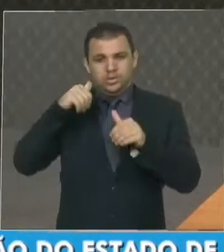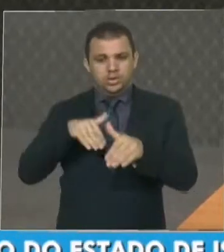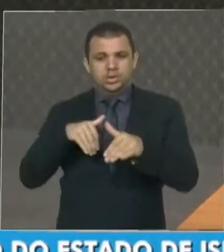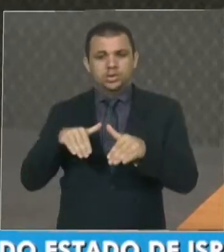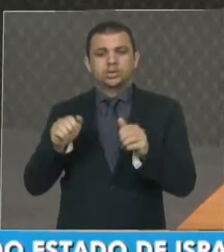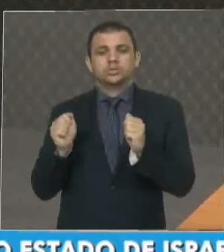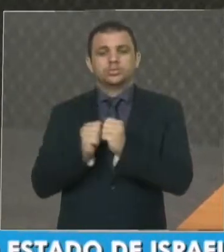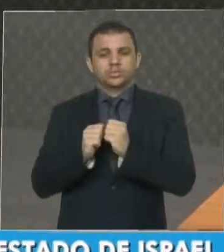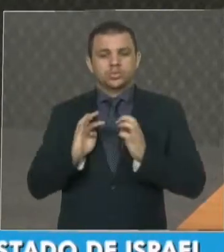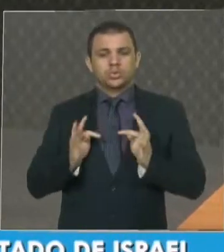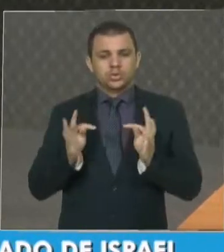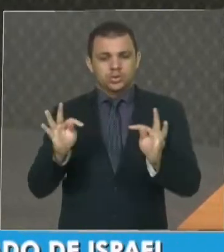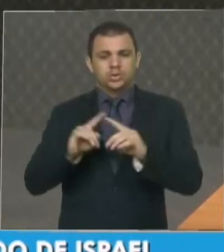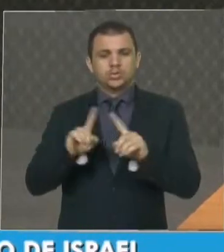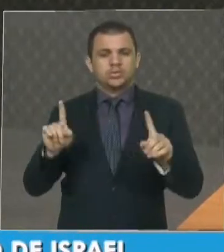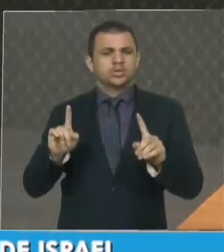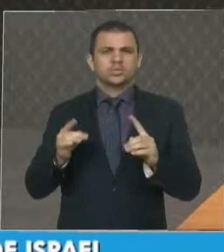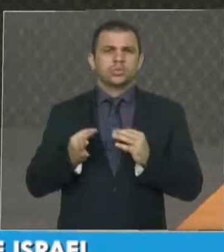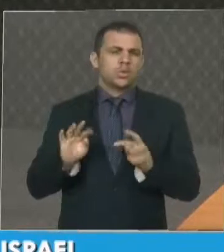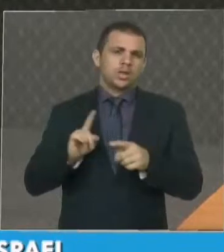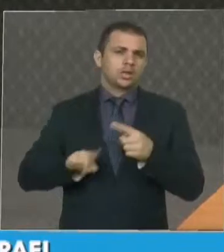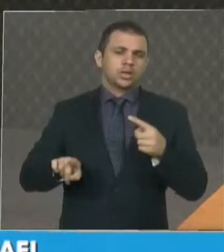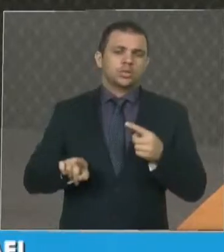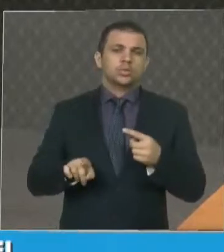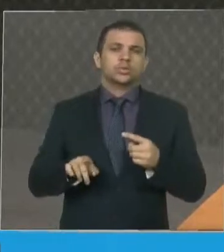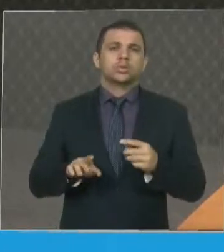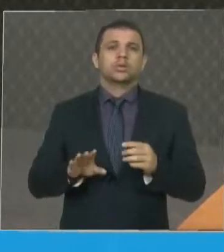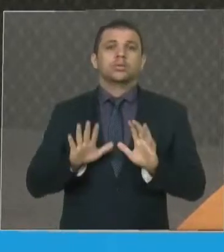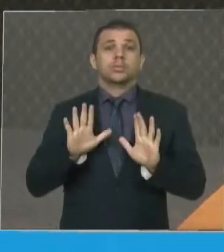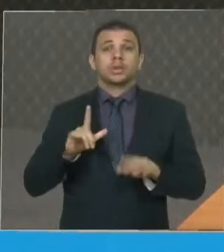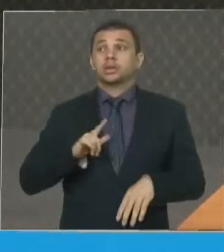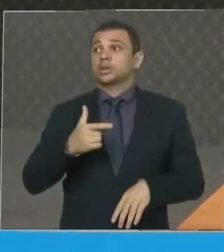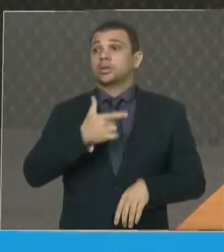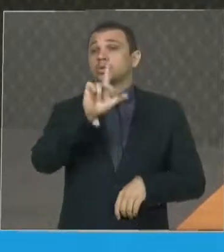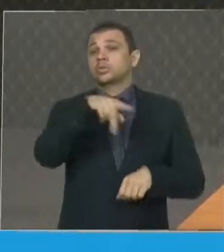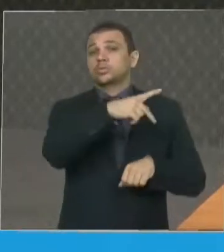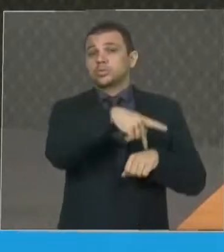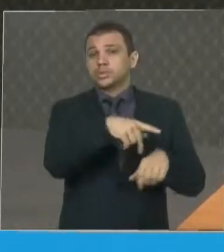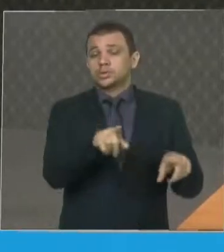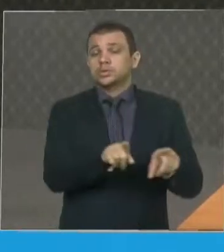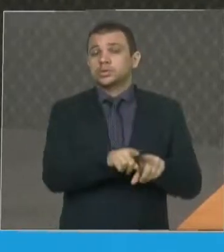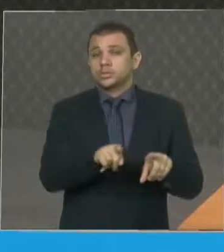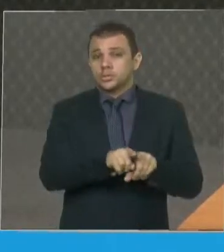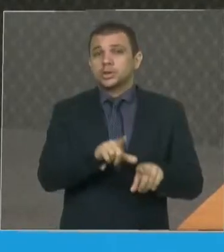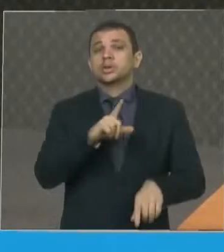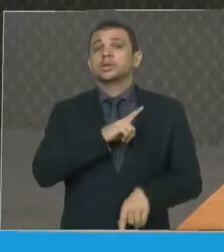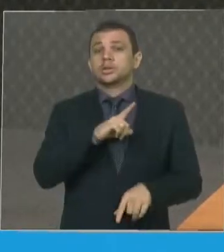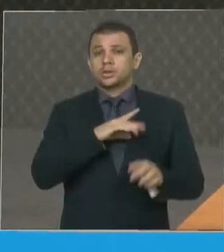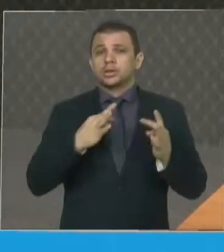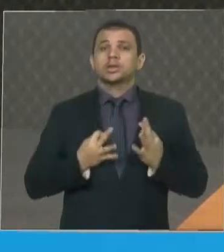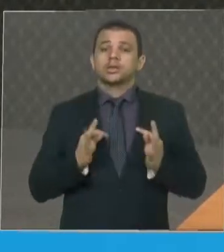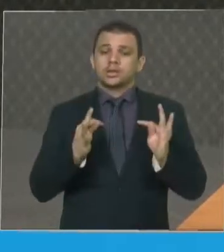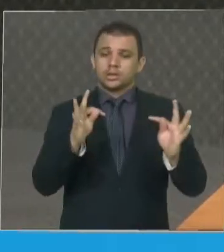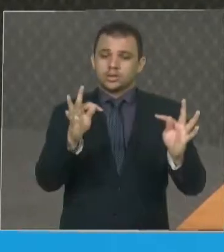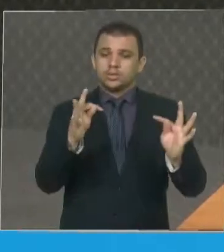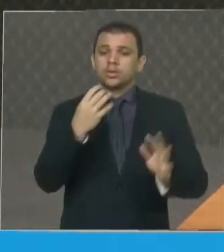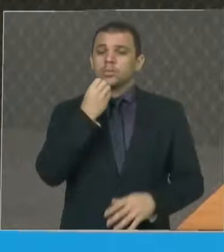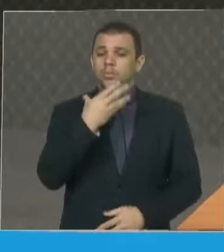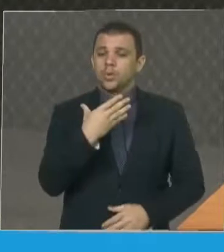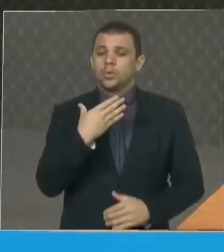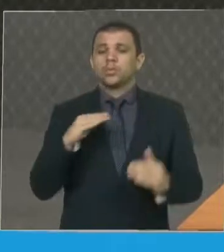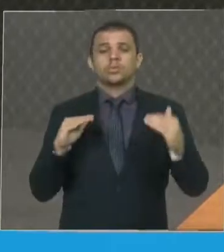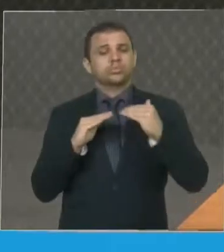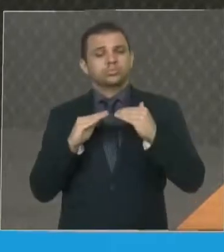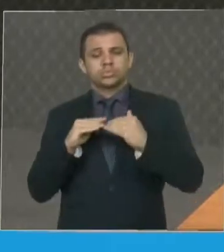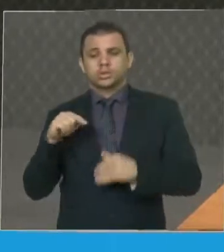mas isso não é tecnologia. Tem outros países que têm tecnologia boa como nós.